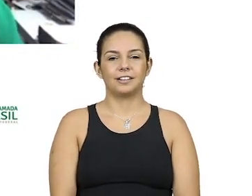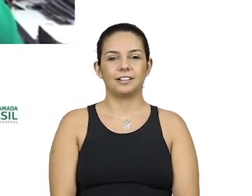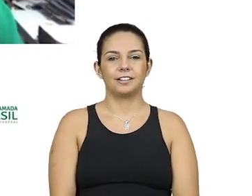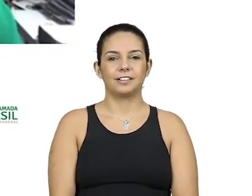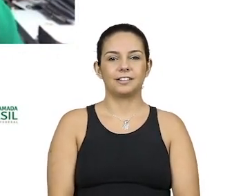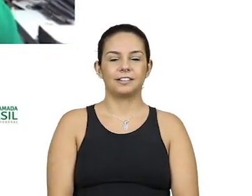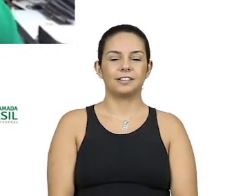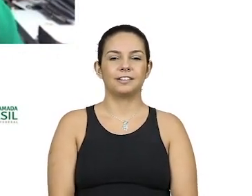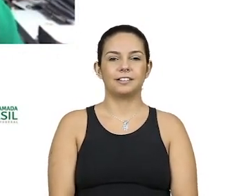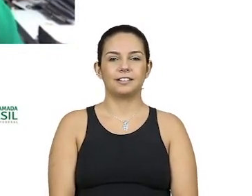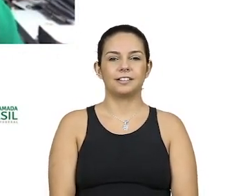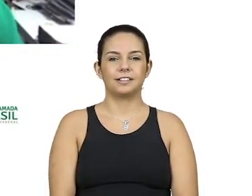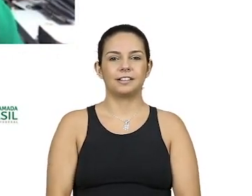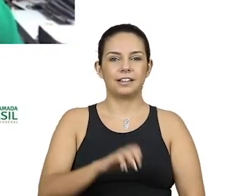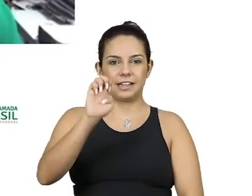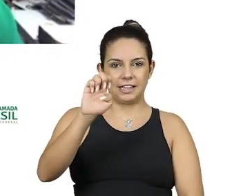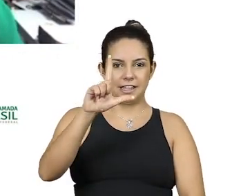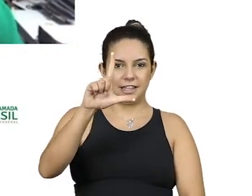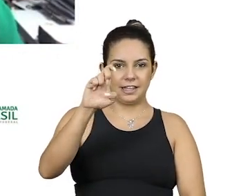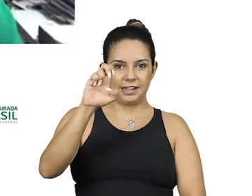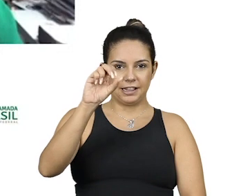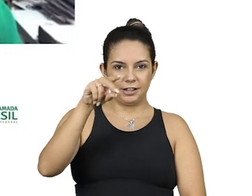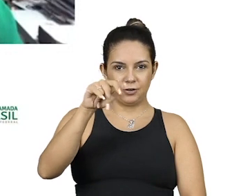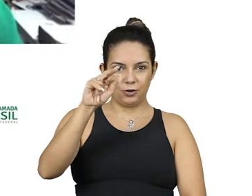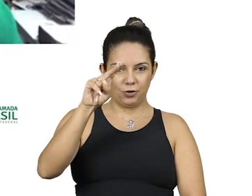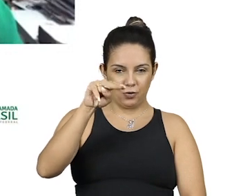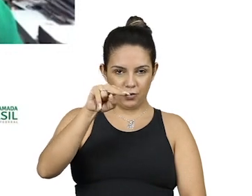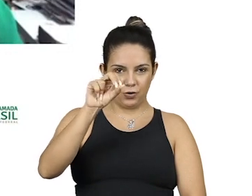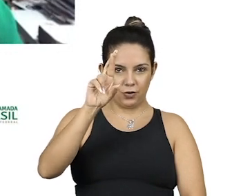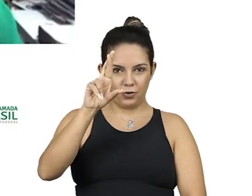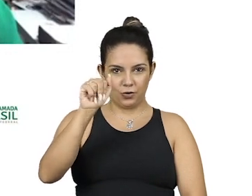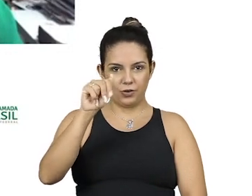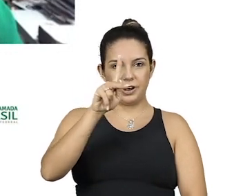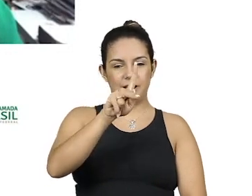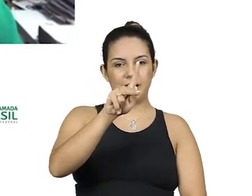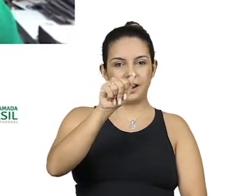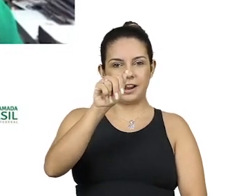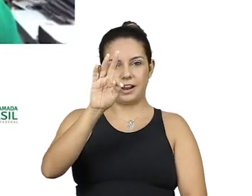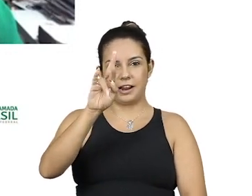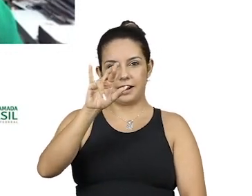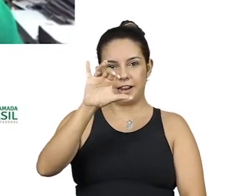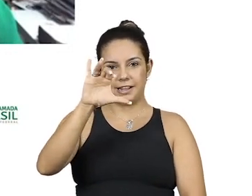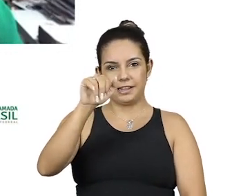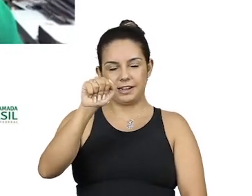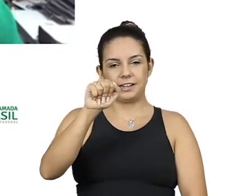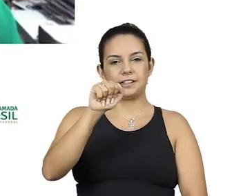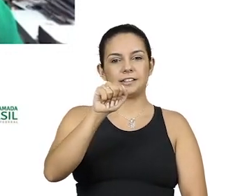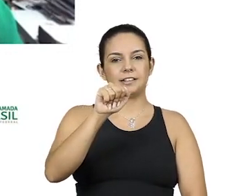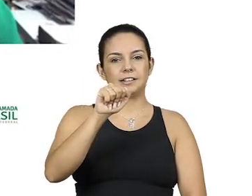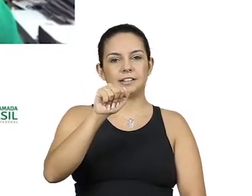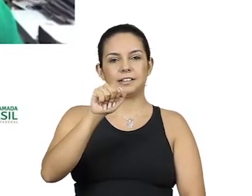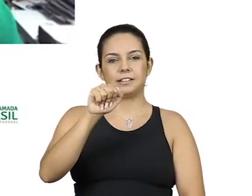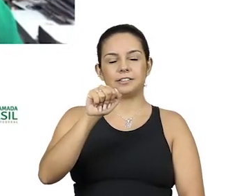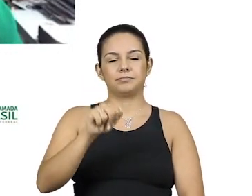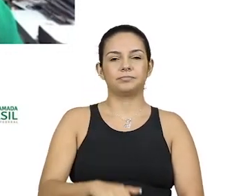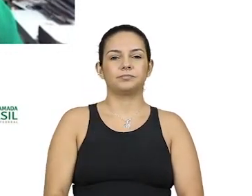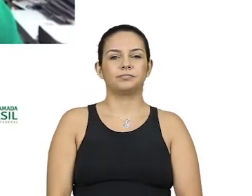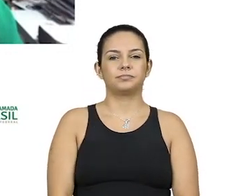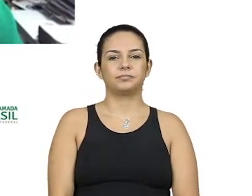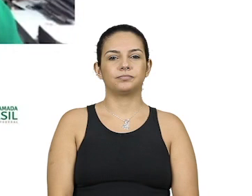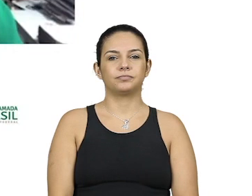Eleonora também, Patrícia Calheta, Regina Vieira, de novo. Quem mais?